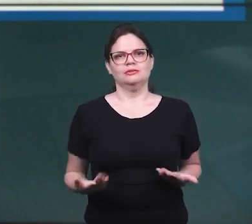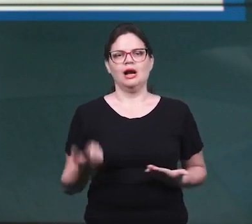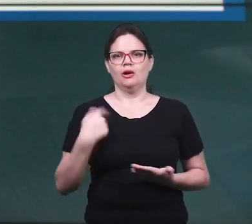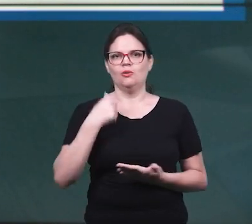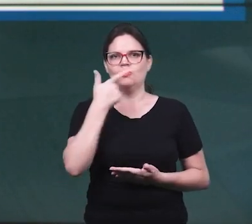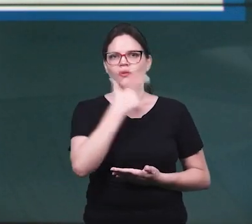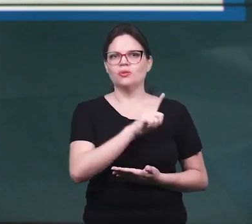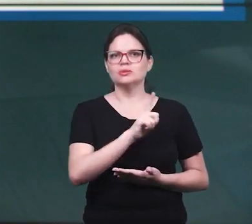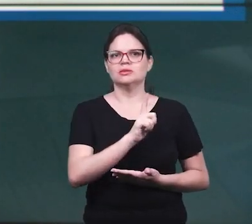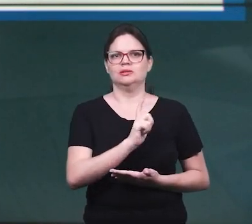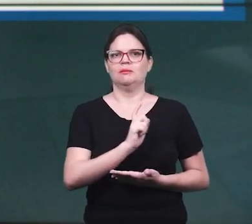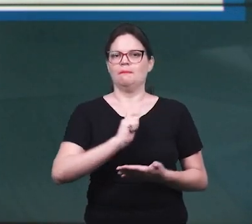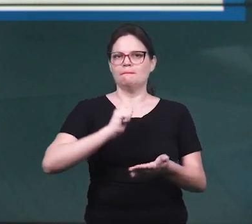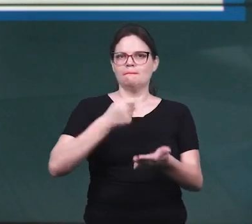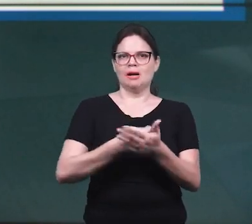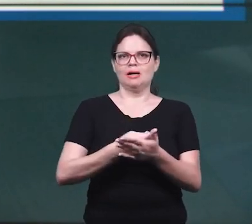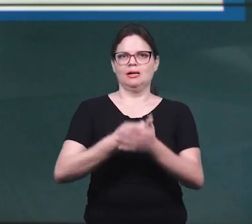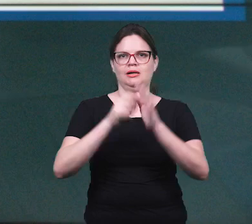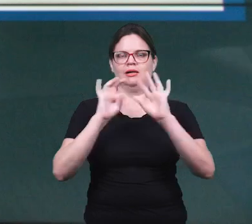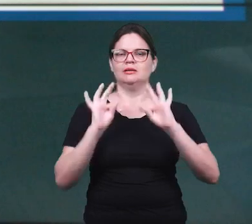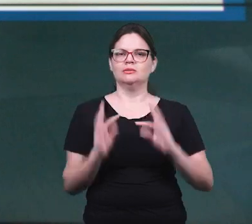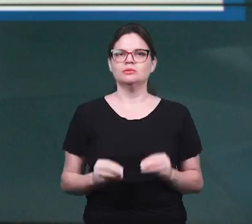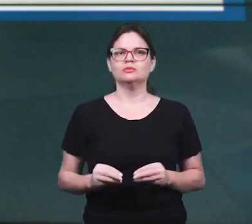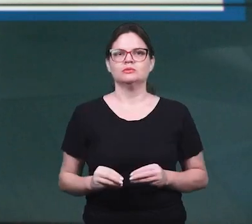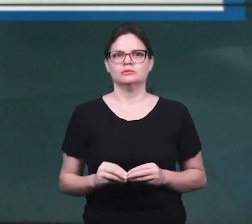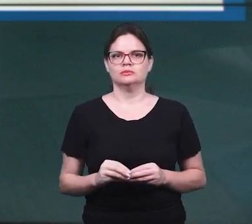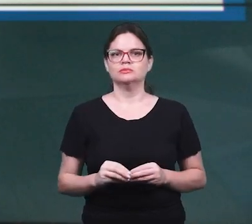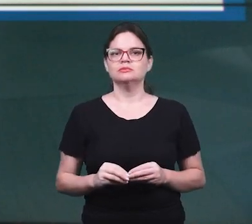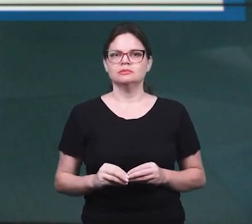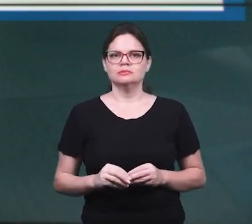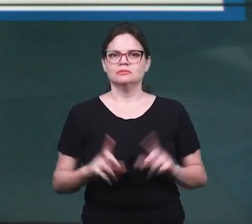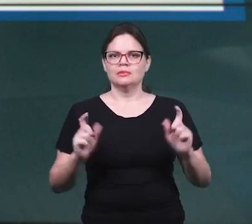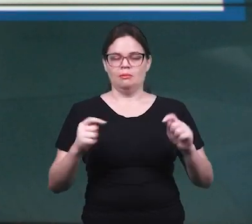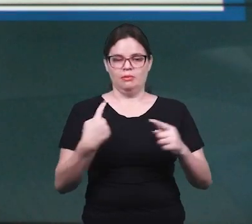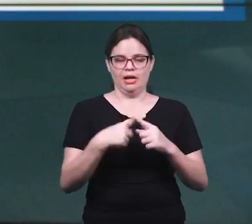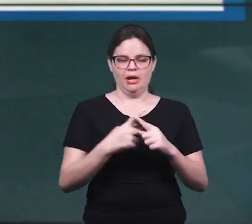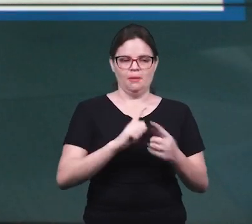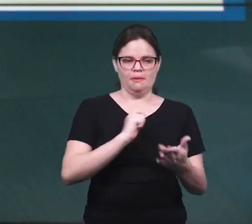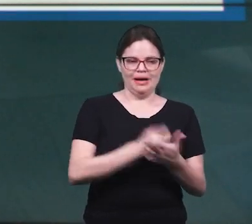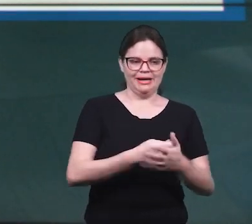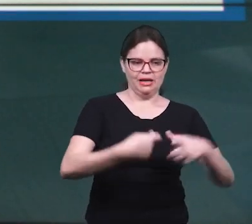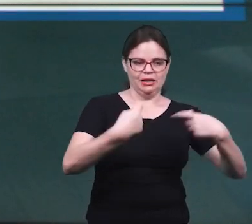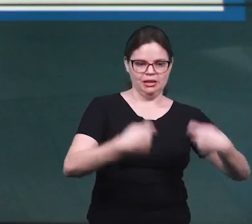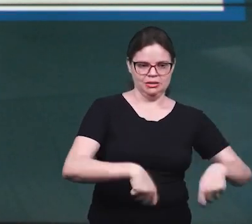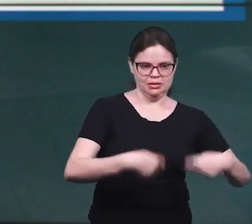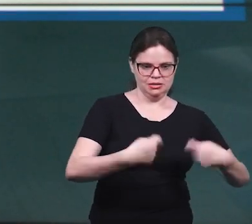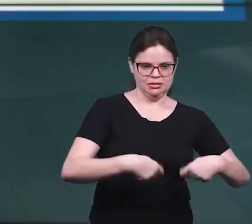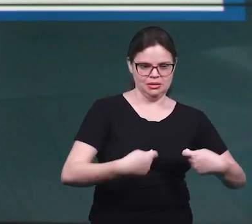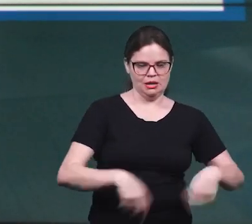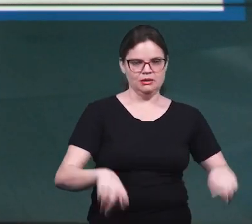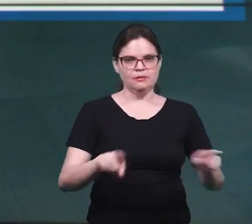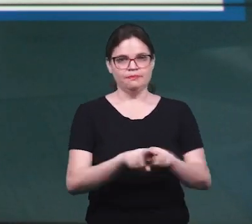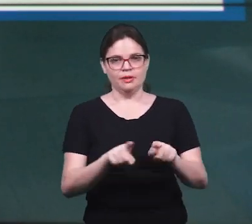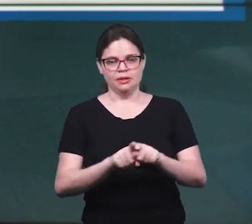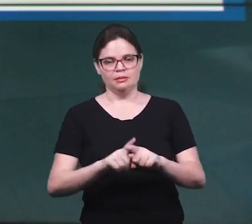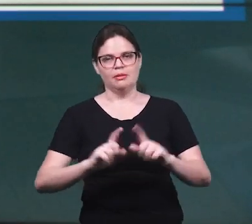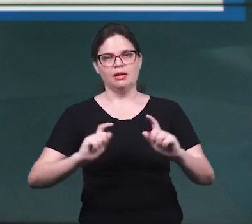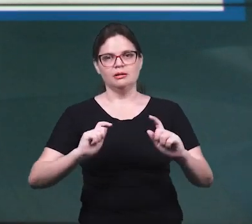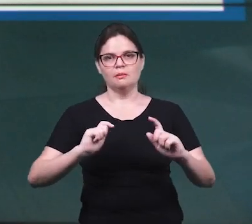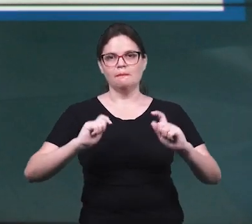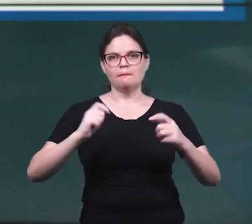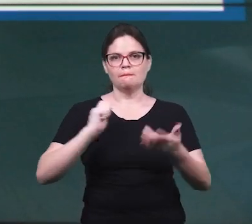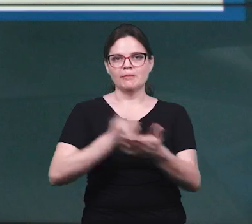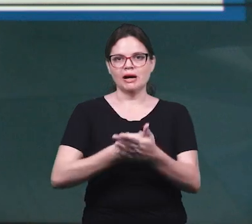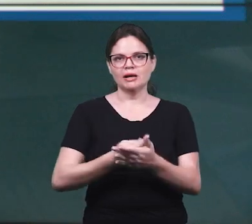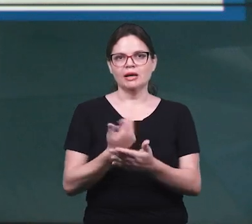o gasto fixo, o gasto necessário e o gasto supérfluo.